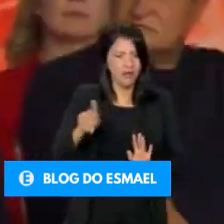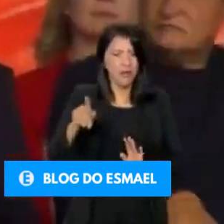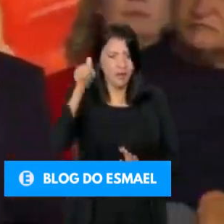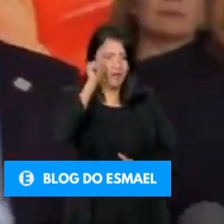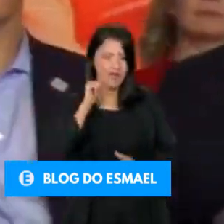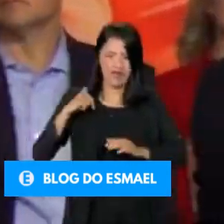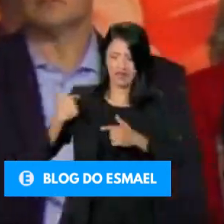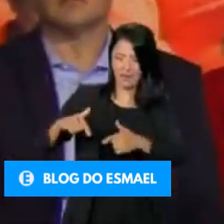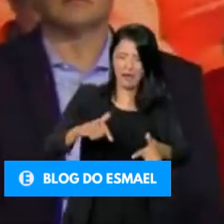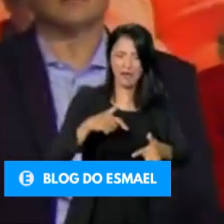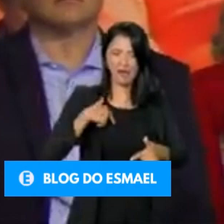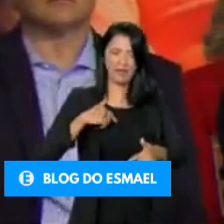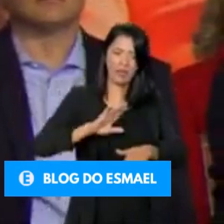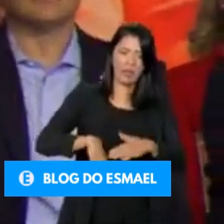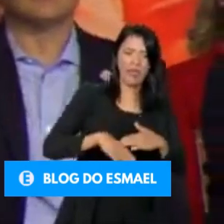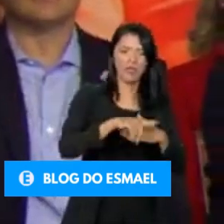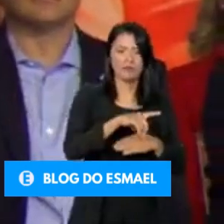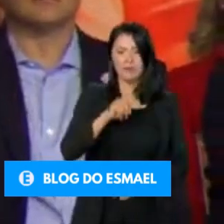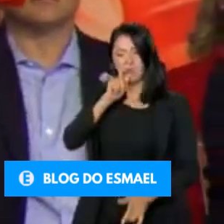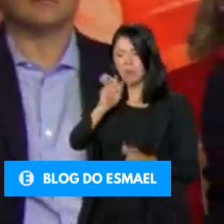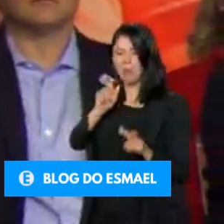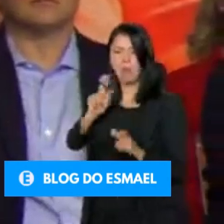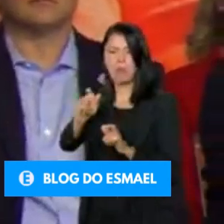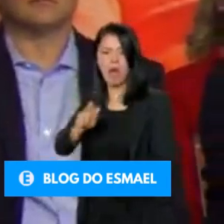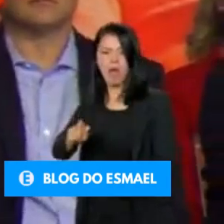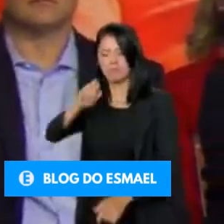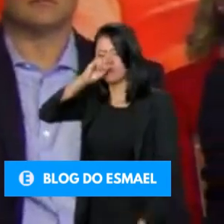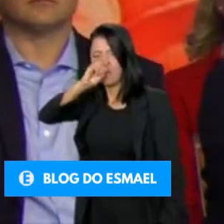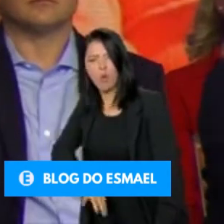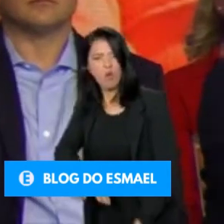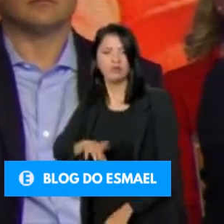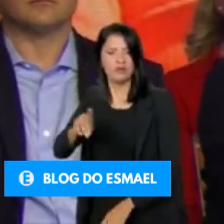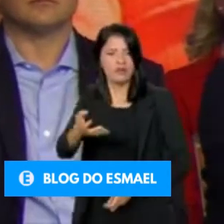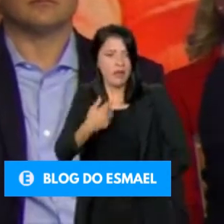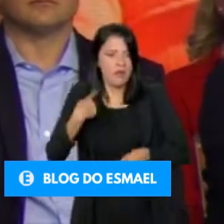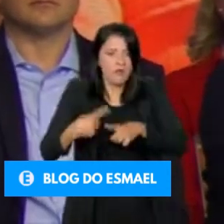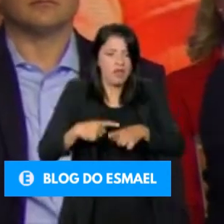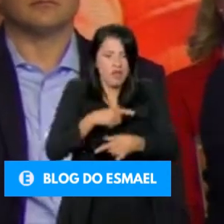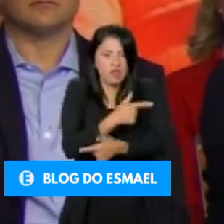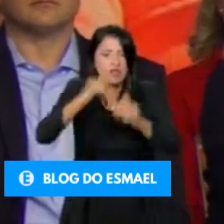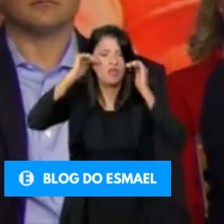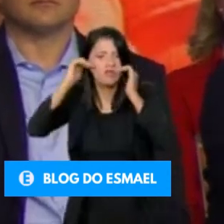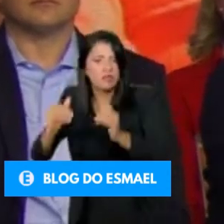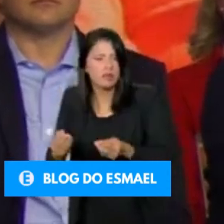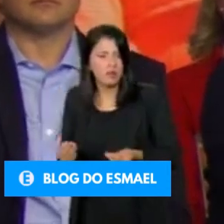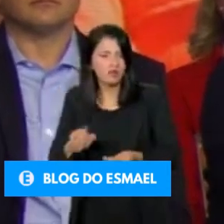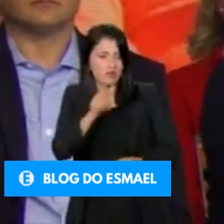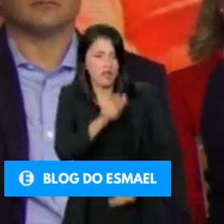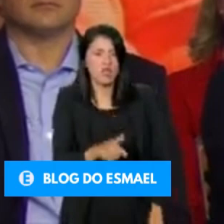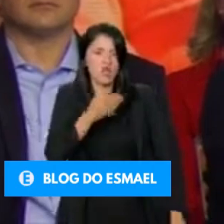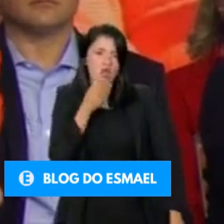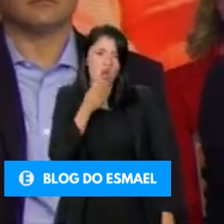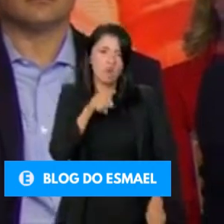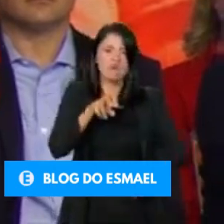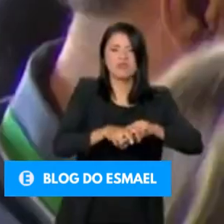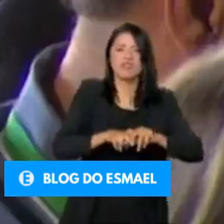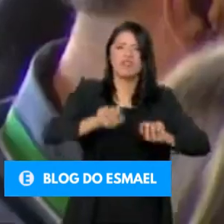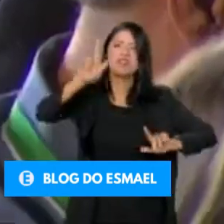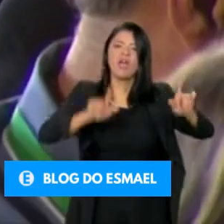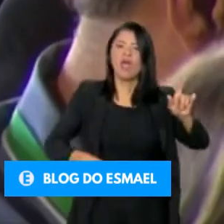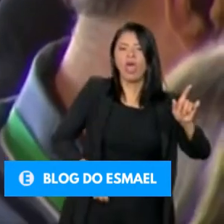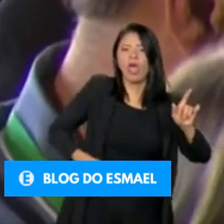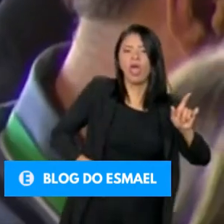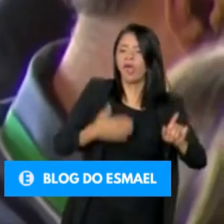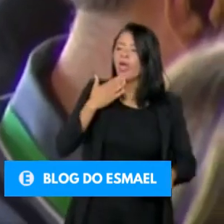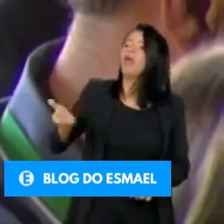ela não fica subordinada às grosserias de um marido que quer ser grosseiro porque não tem respeito. Aquele cara que fica sentado na televisão